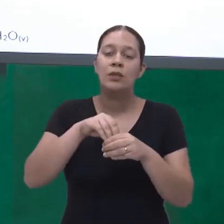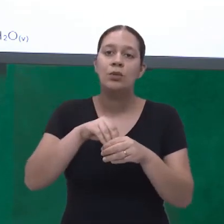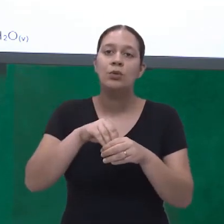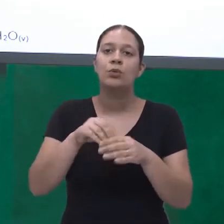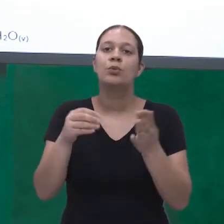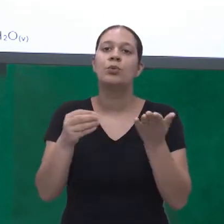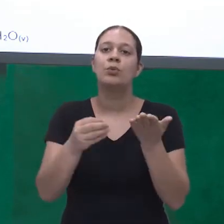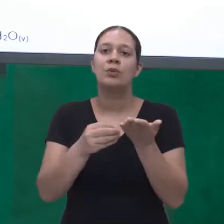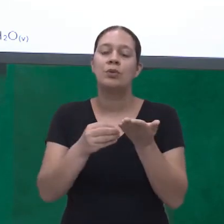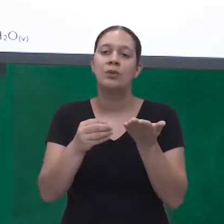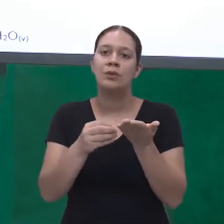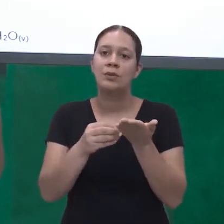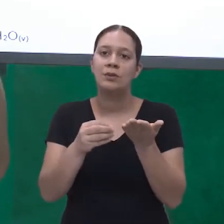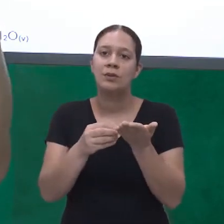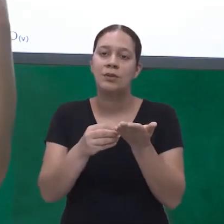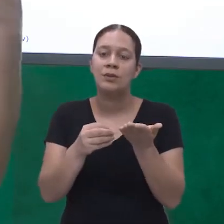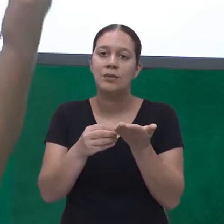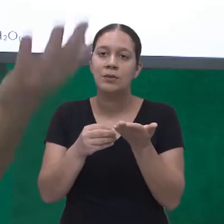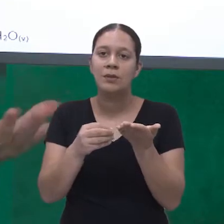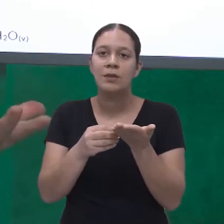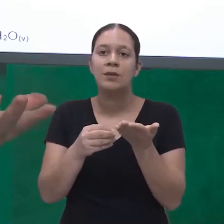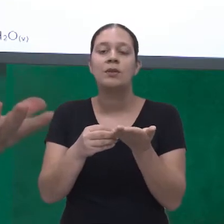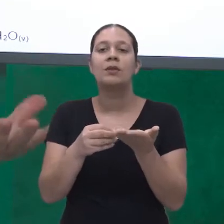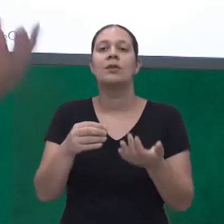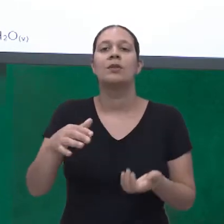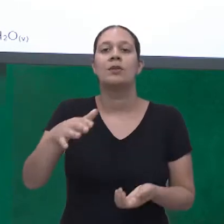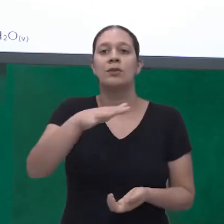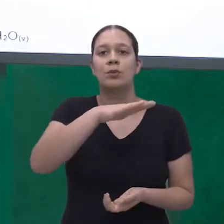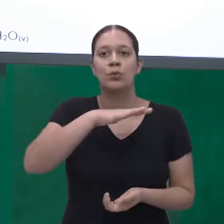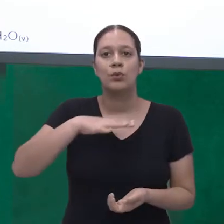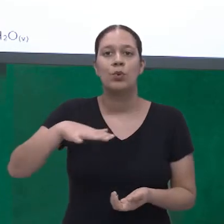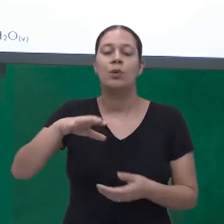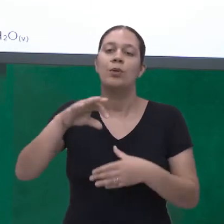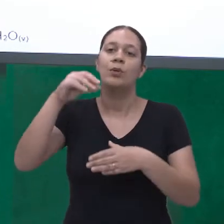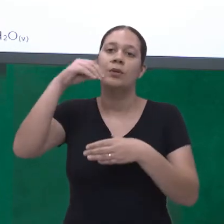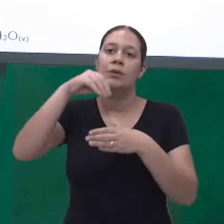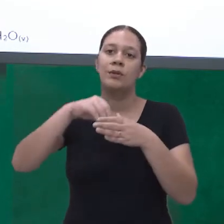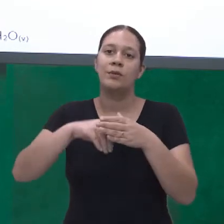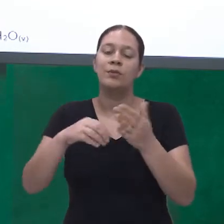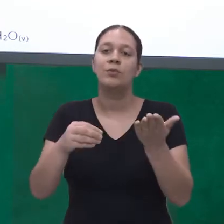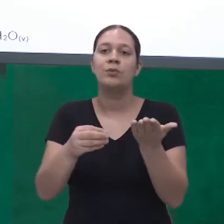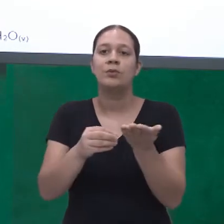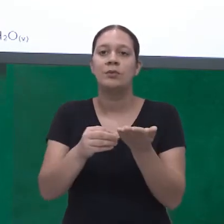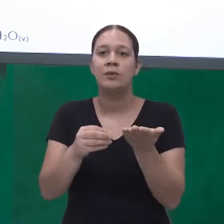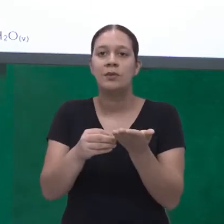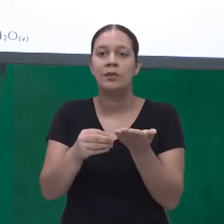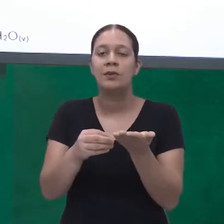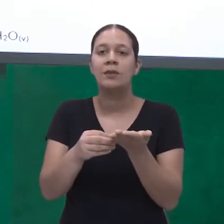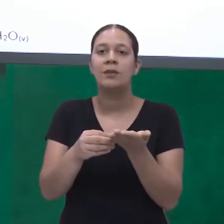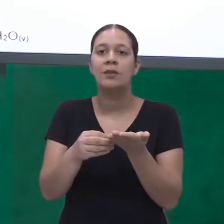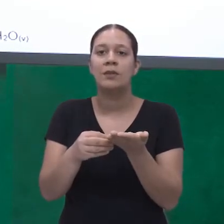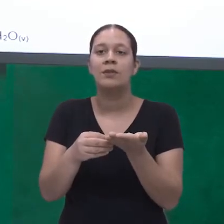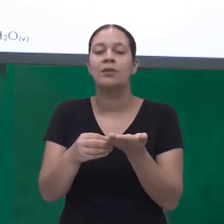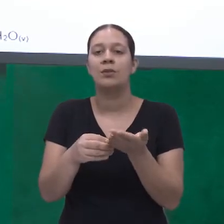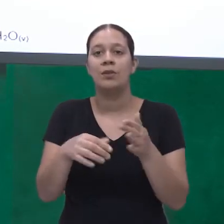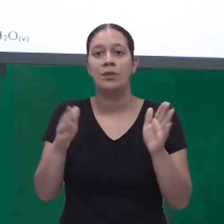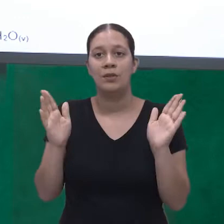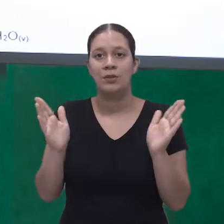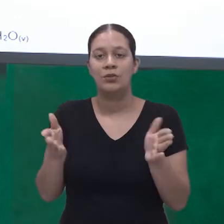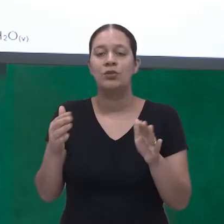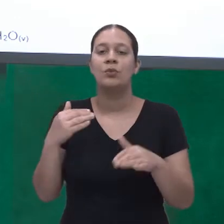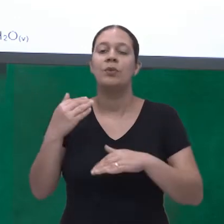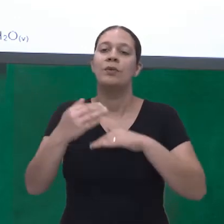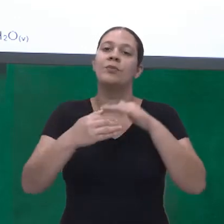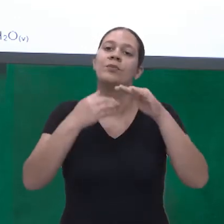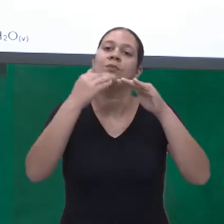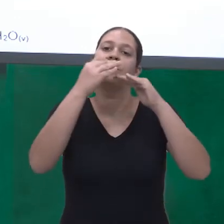copo. Então, se ele está saindo daquele espaço para ir para dentro de um copo, porque a água voltou a ser líquida, já que é um